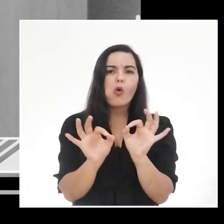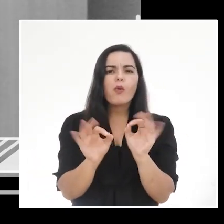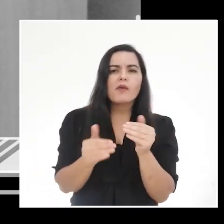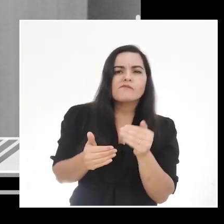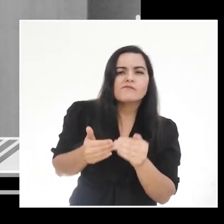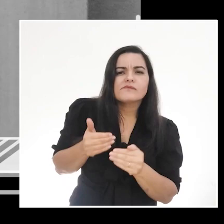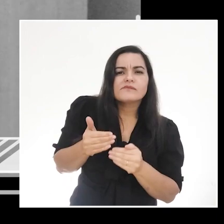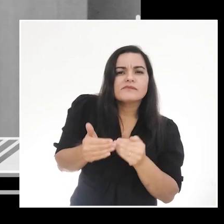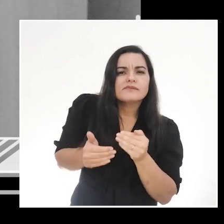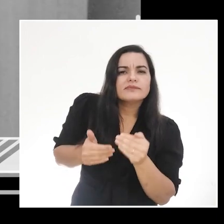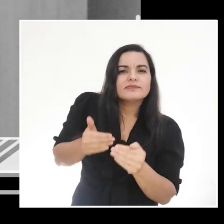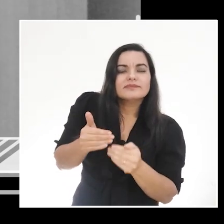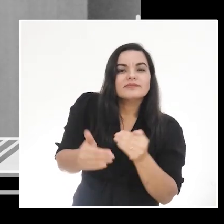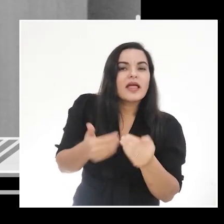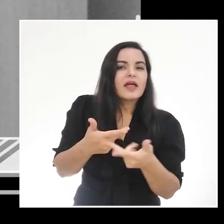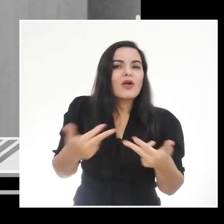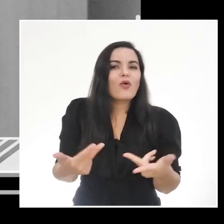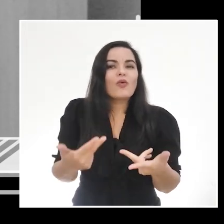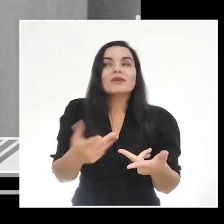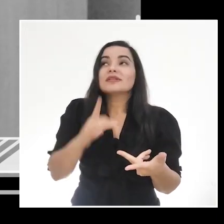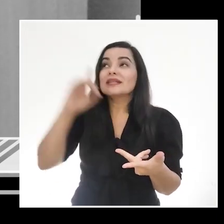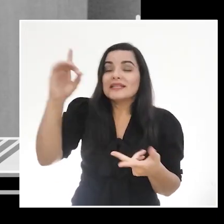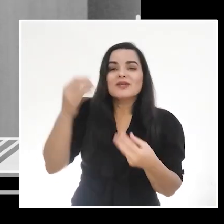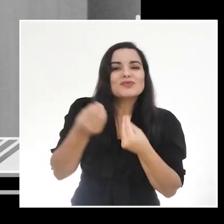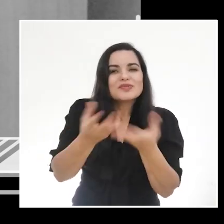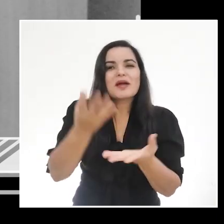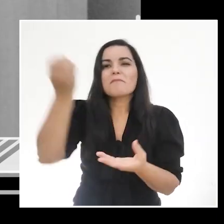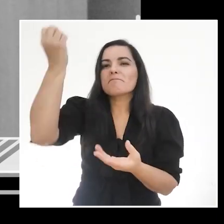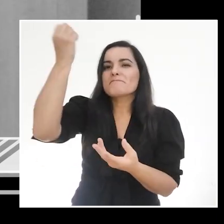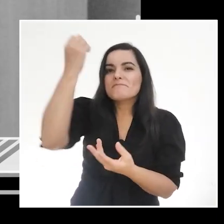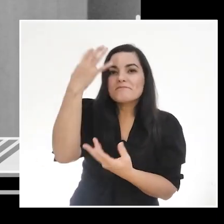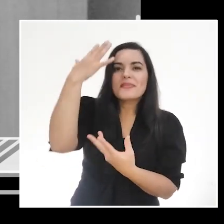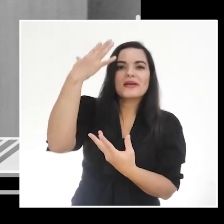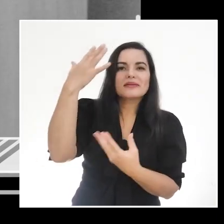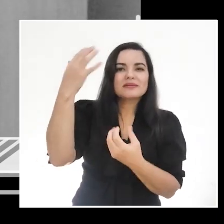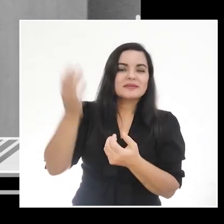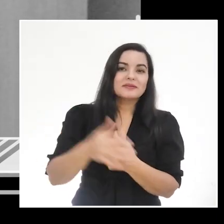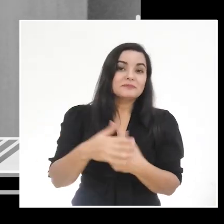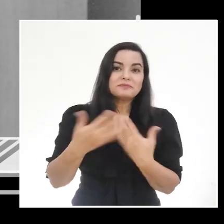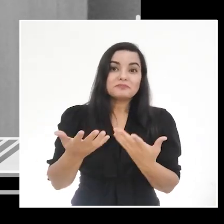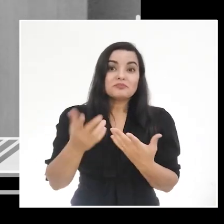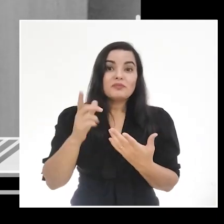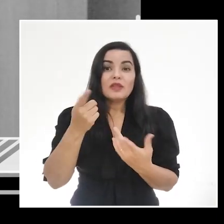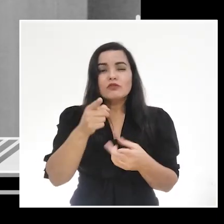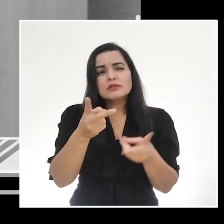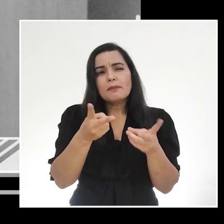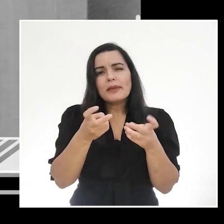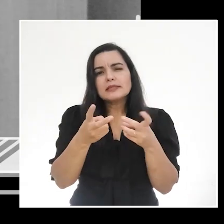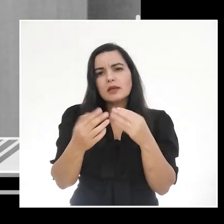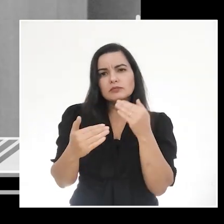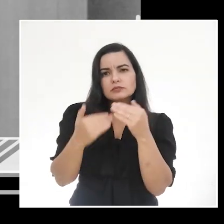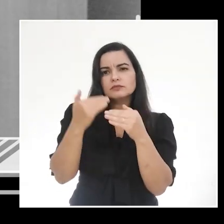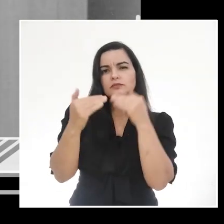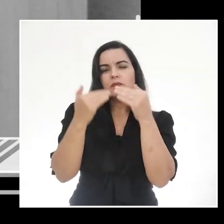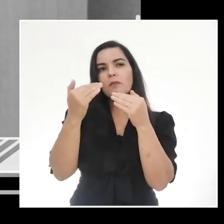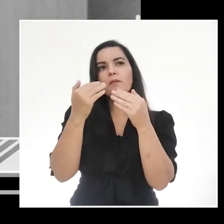Sintonia fina é quando você vai ajustando. É assim, cara, aos poucos, é bênção de Deus, você começa a desenvolver um